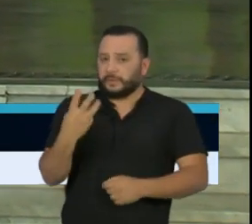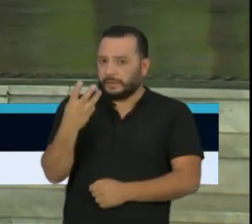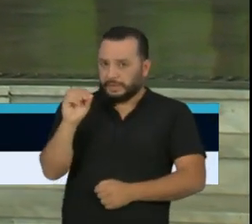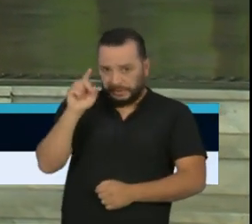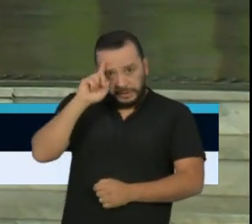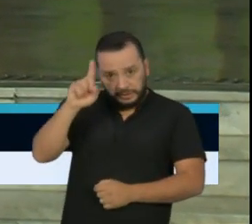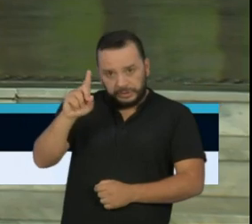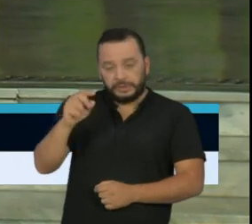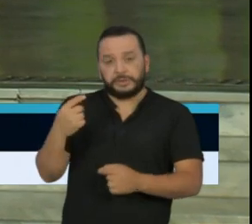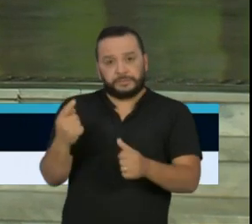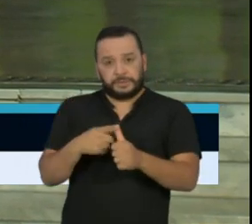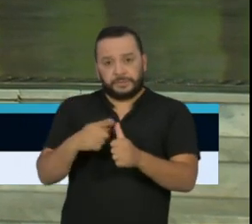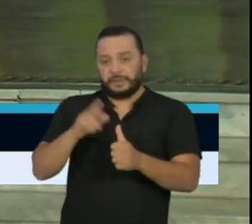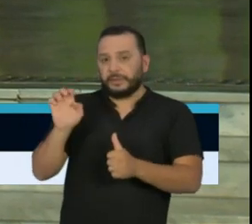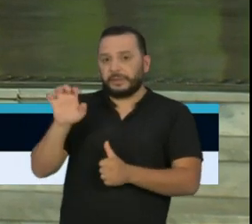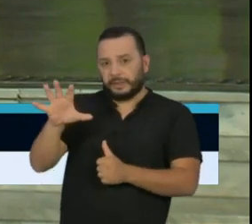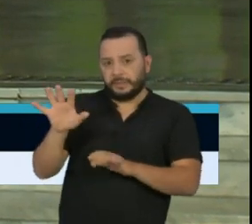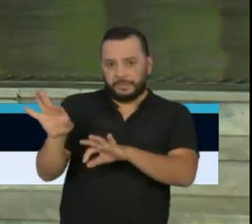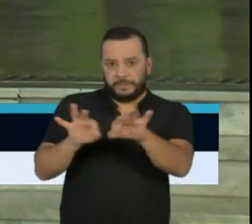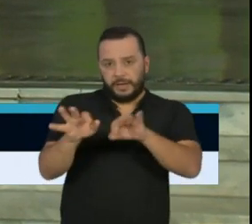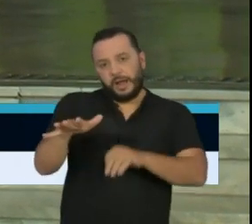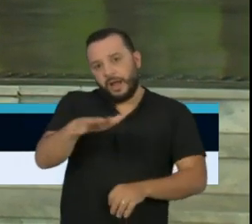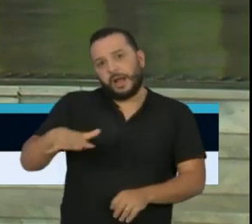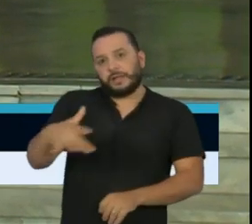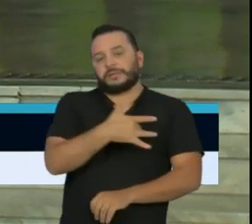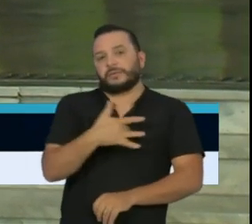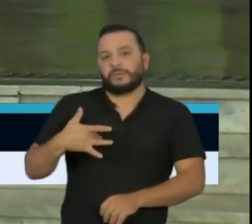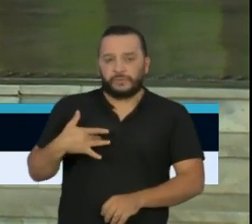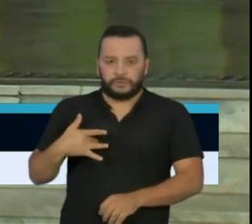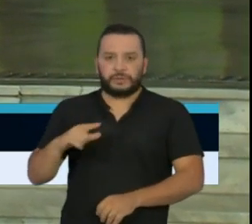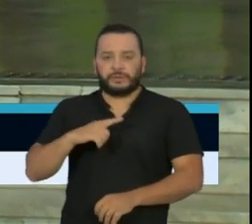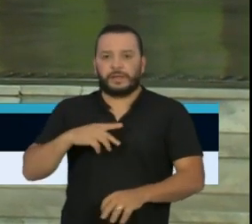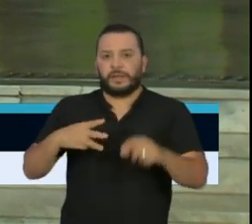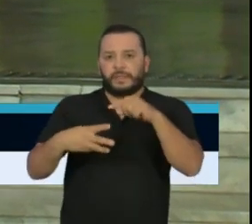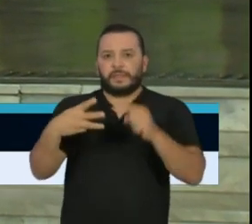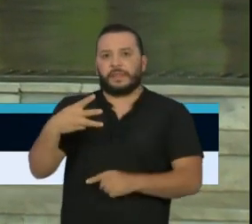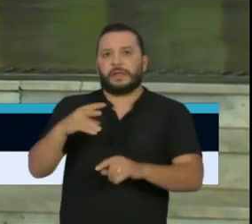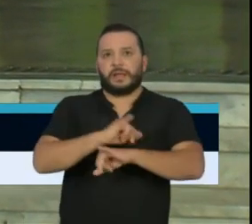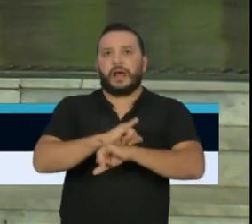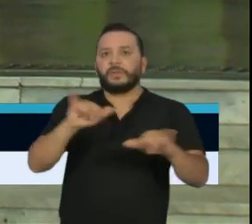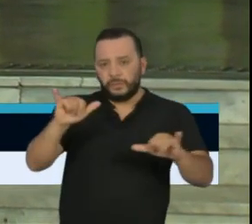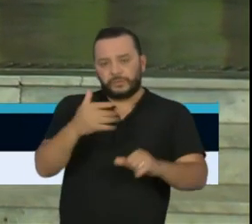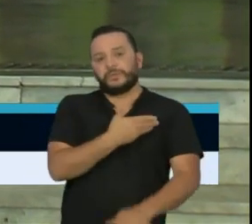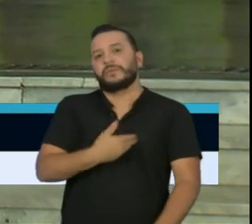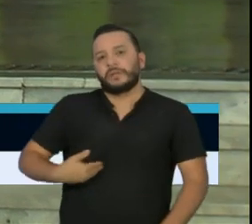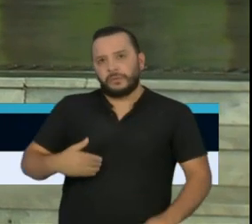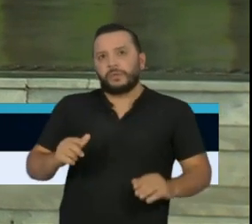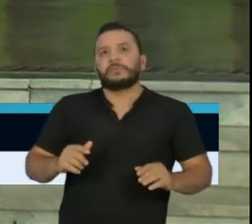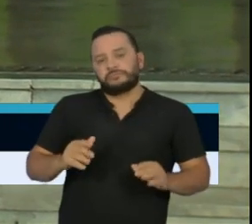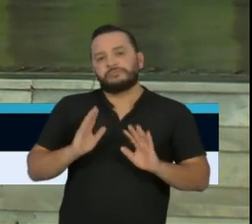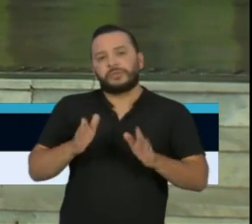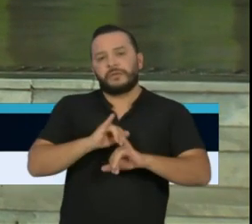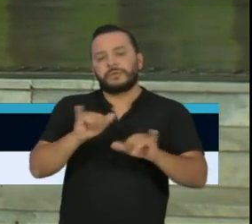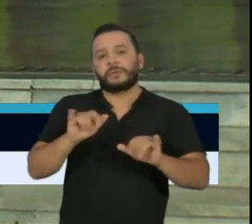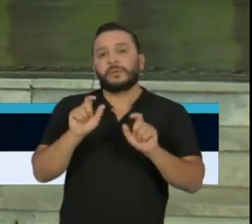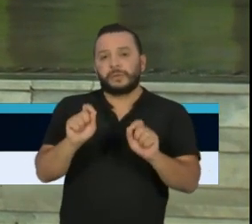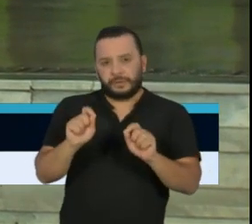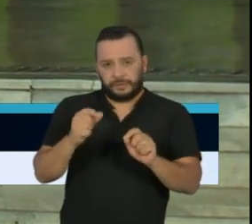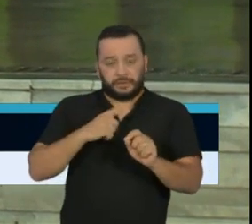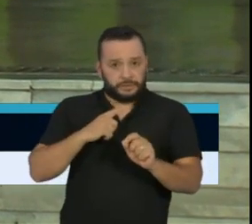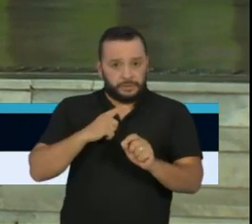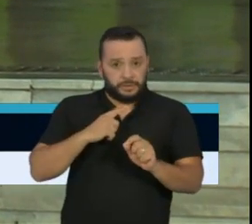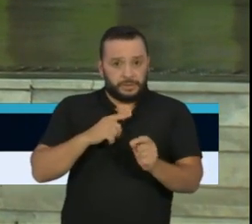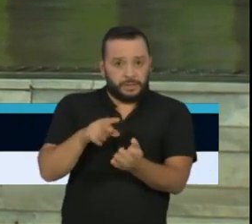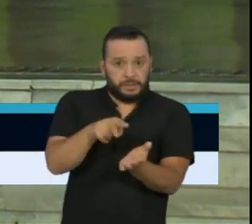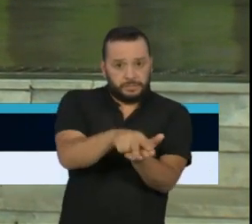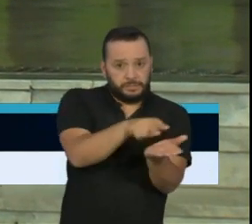primeiro, o Estado preparar sua rede de saúde. E eu vou lembrar de 3 anúncios que o governador fez aqui. O primeiro deles, o aumento do número de